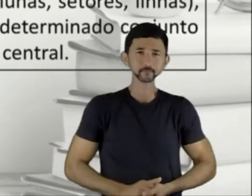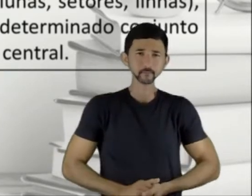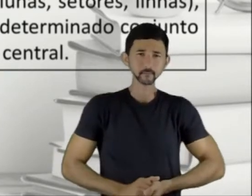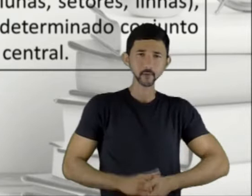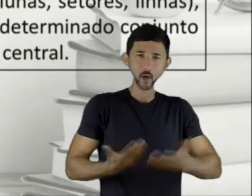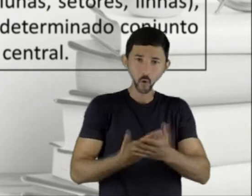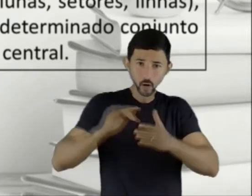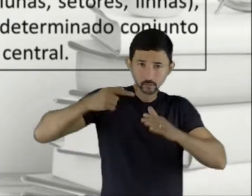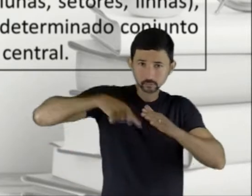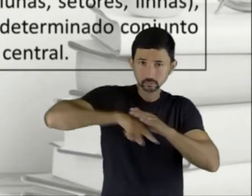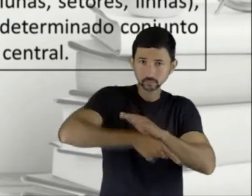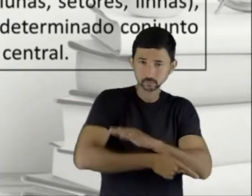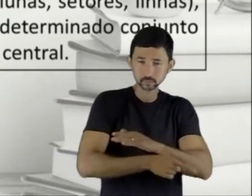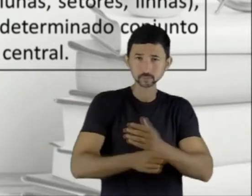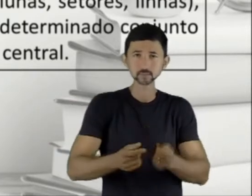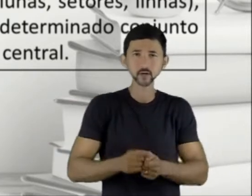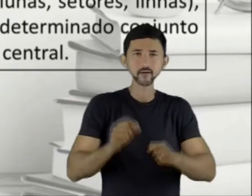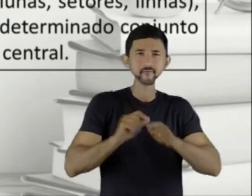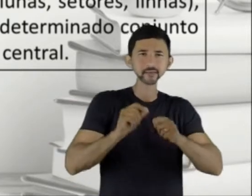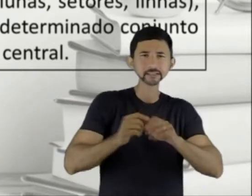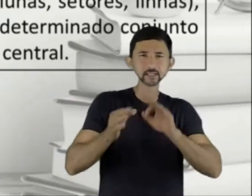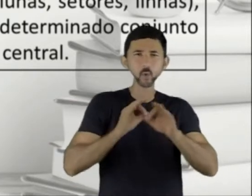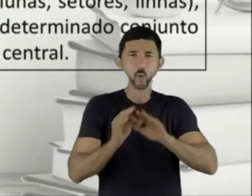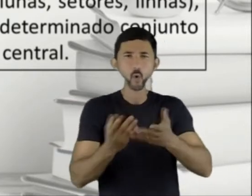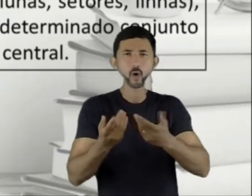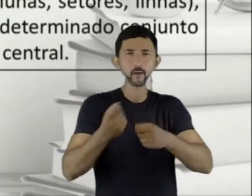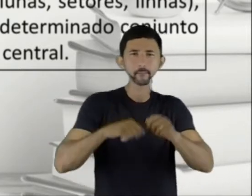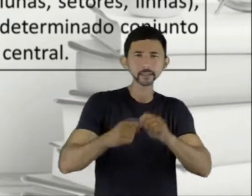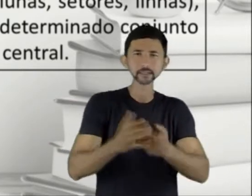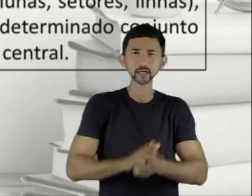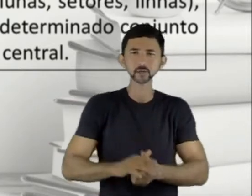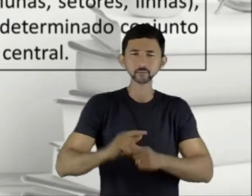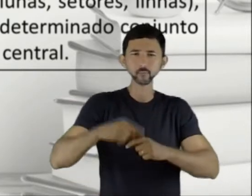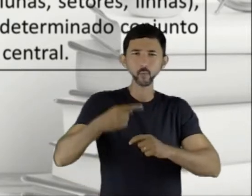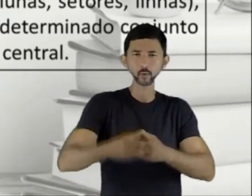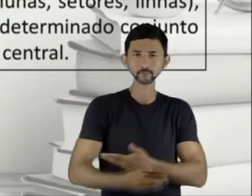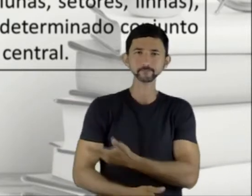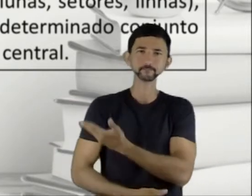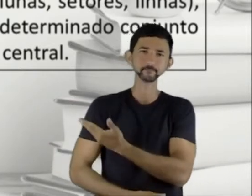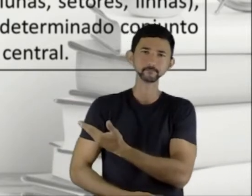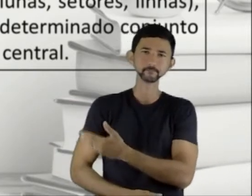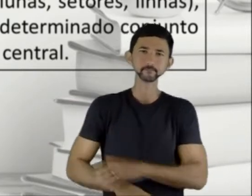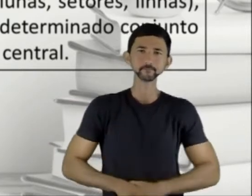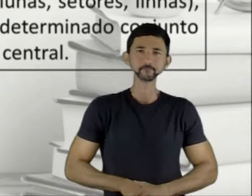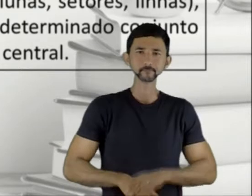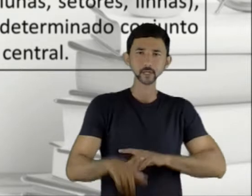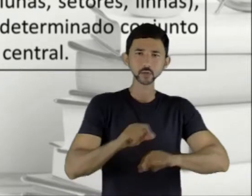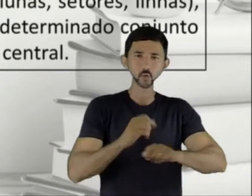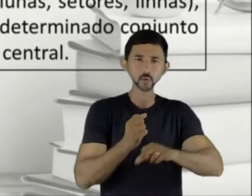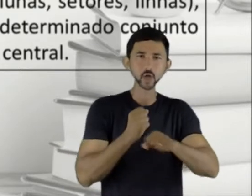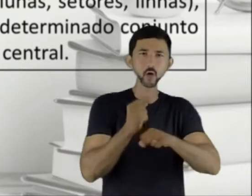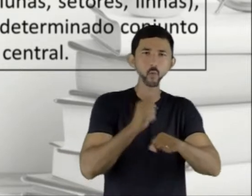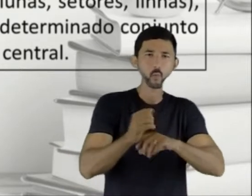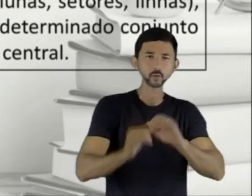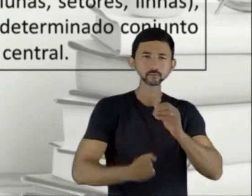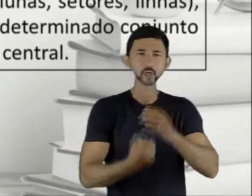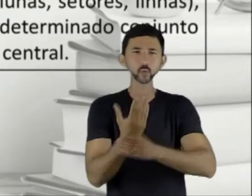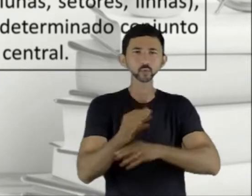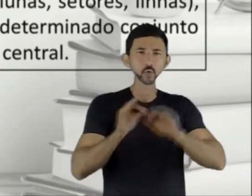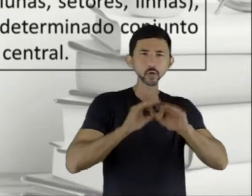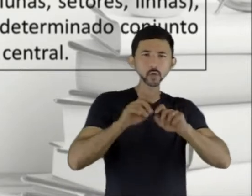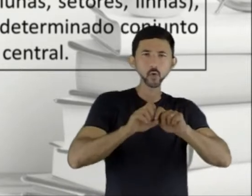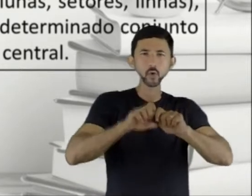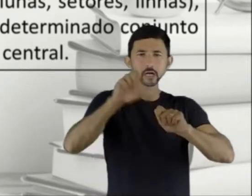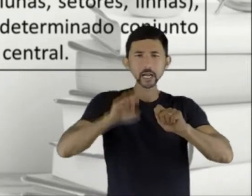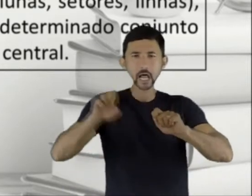vai aprofundar colocando a habilidade seguinte. Escolher e construir o gráfico mais adequado,